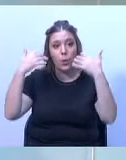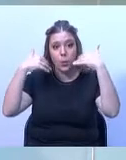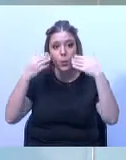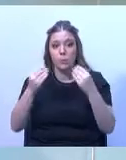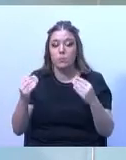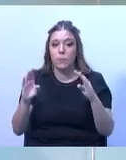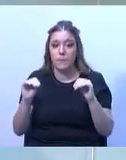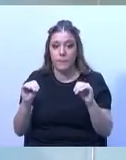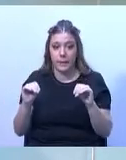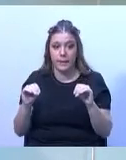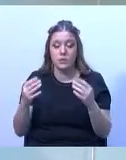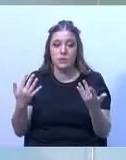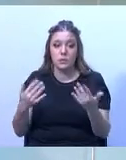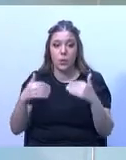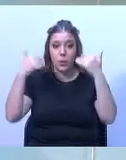o suor cortava